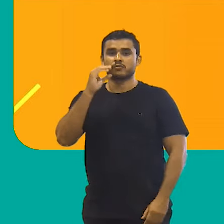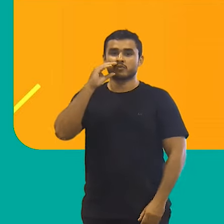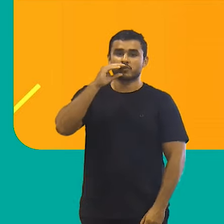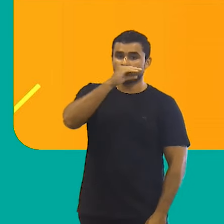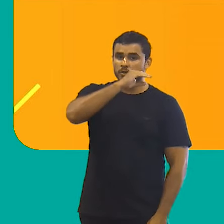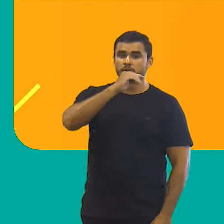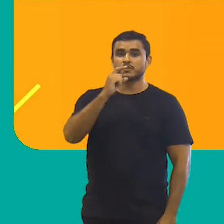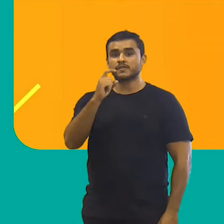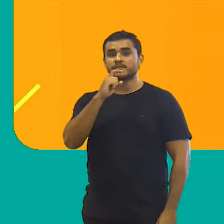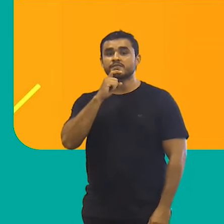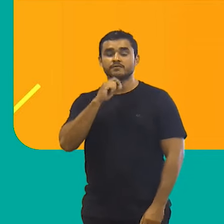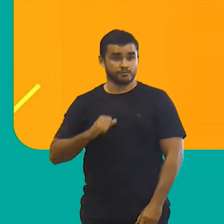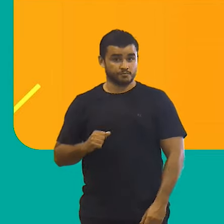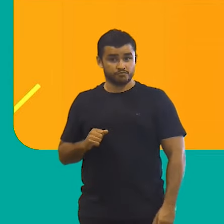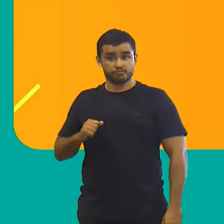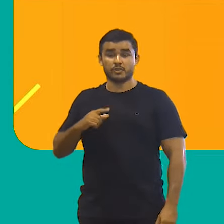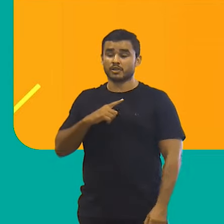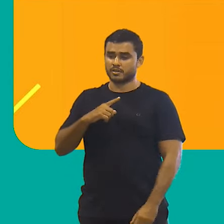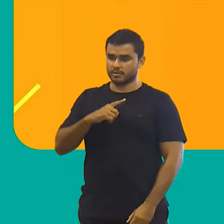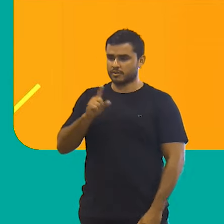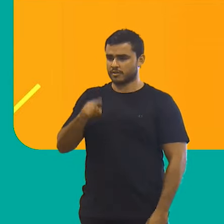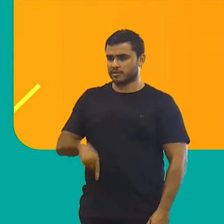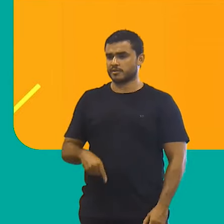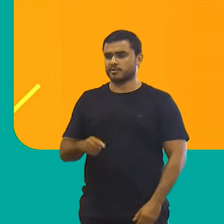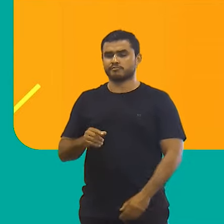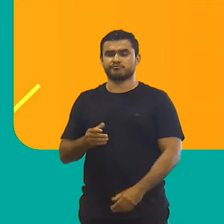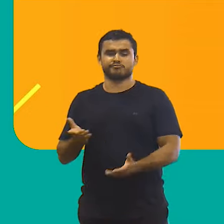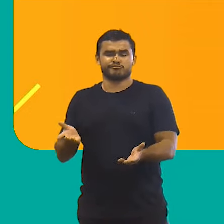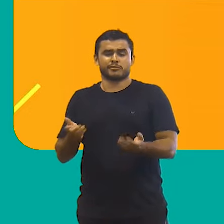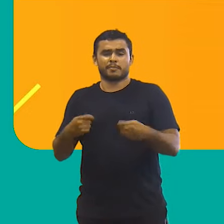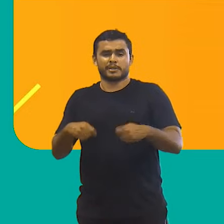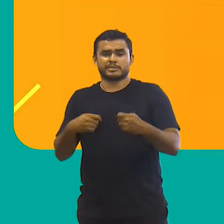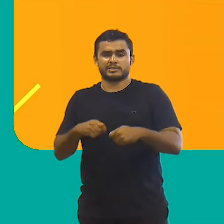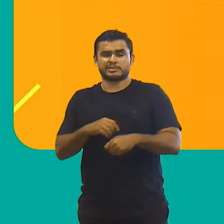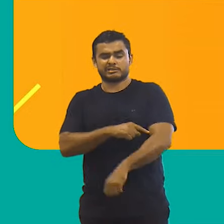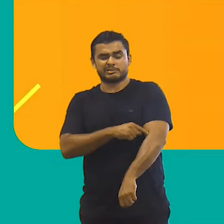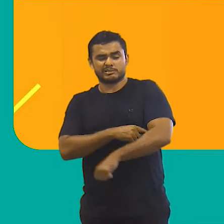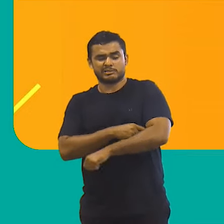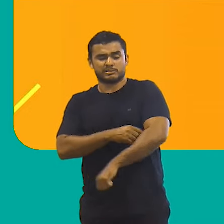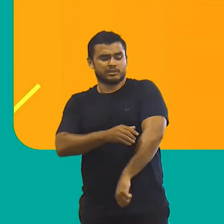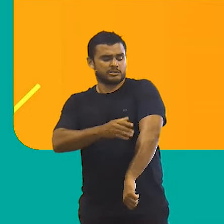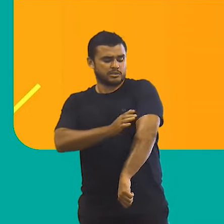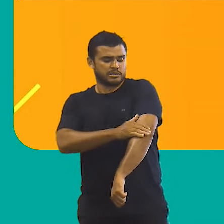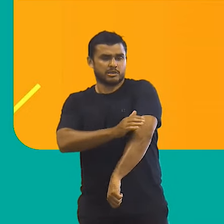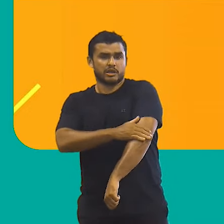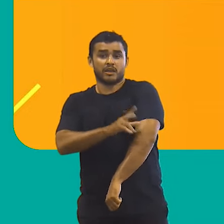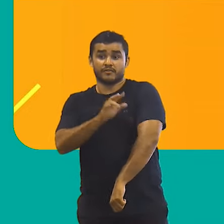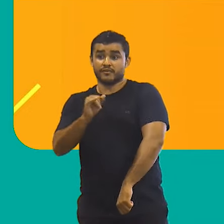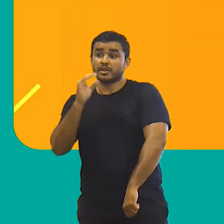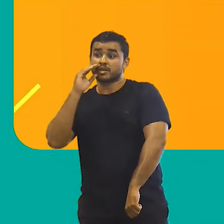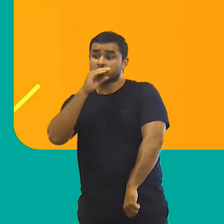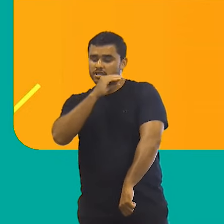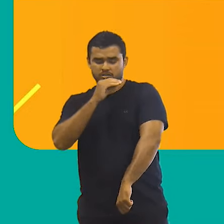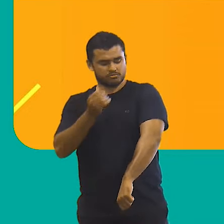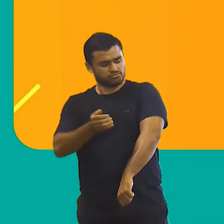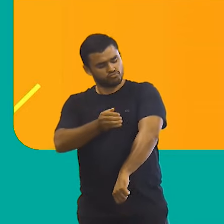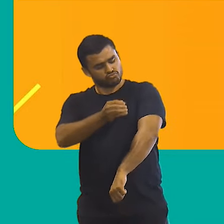poder fazer a fisioterapia, compressa quente, compressa fria. Eu me lembro quando eu era pivete, que a compressa quente